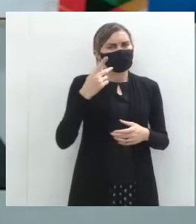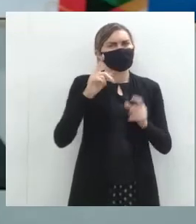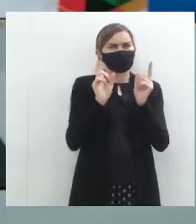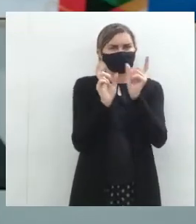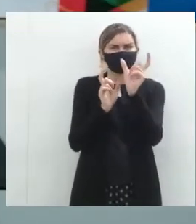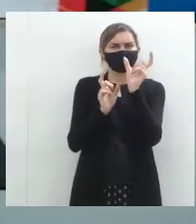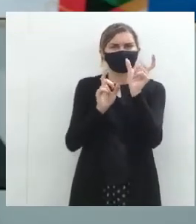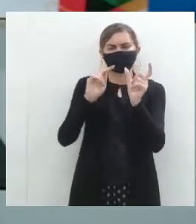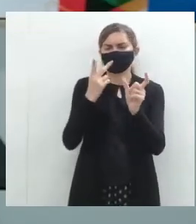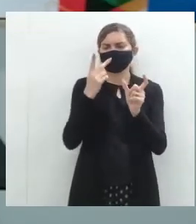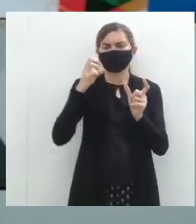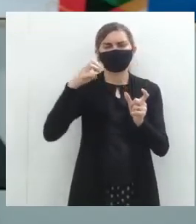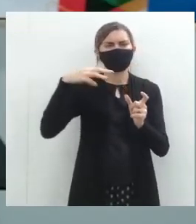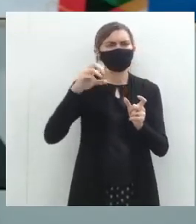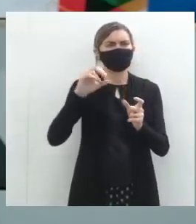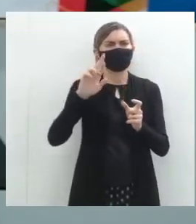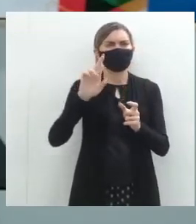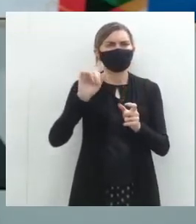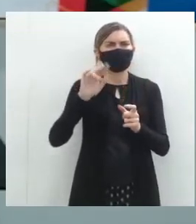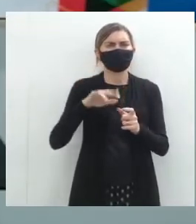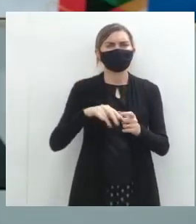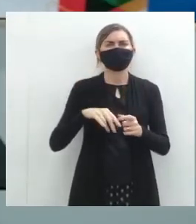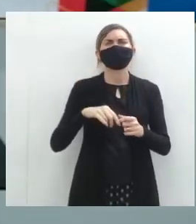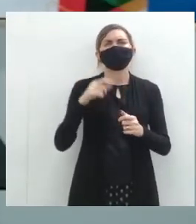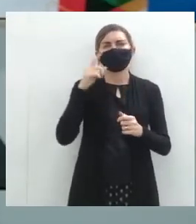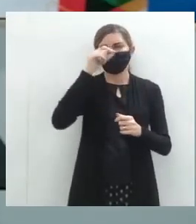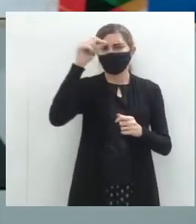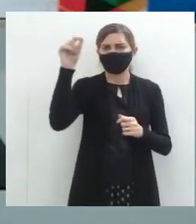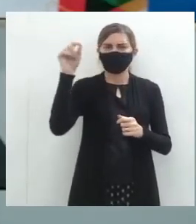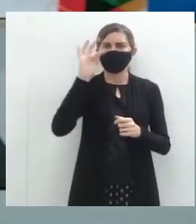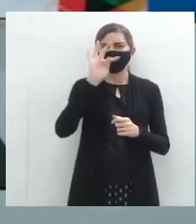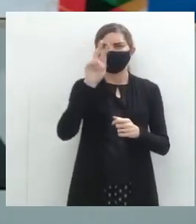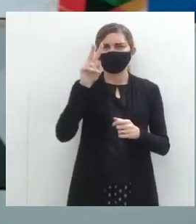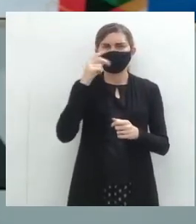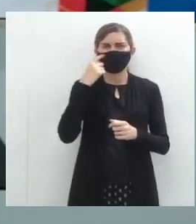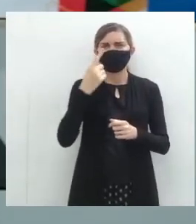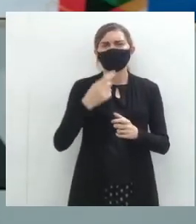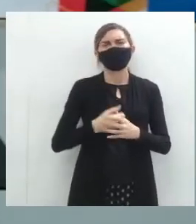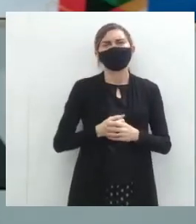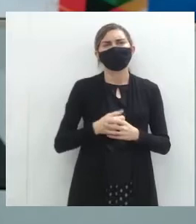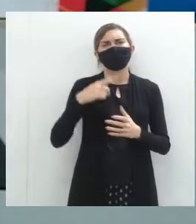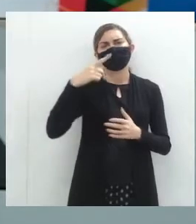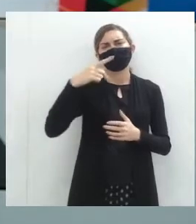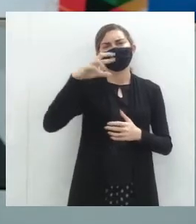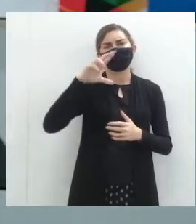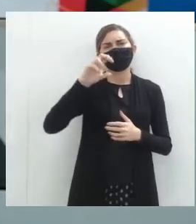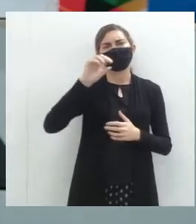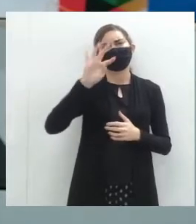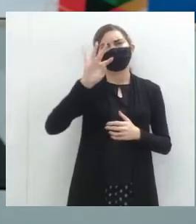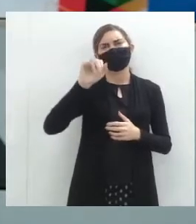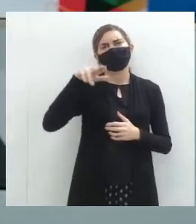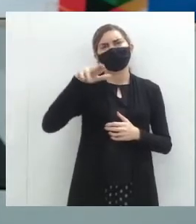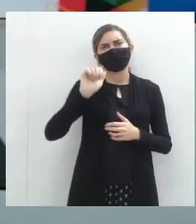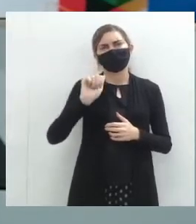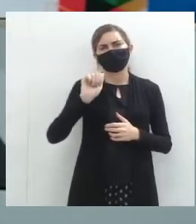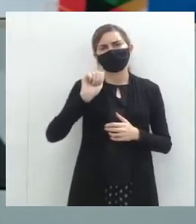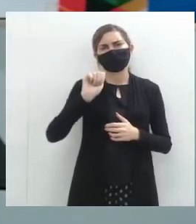quem não sabe, é uma proteína do sangue. Eu vou colocar aqui, tá? Ó, é uma proteína do sangue. Presta